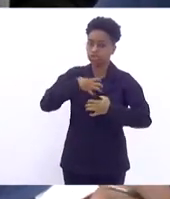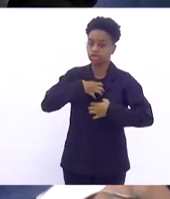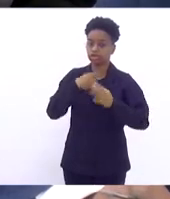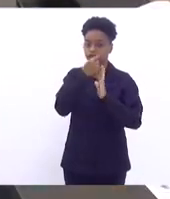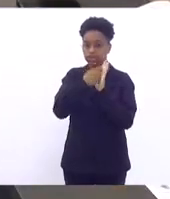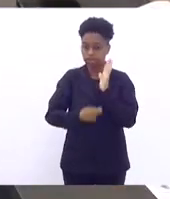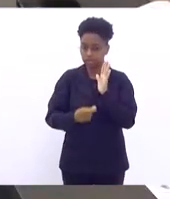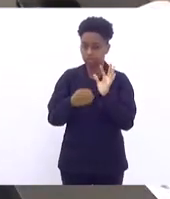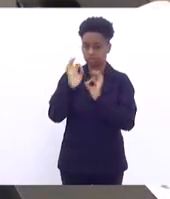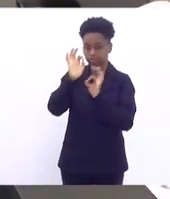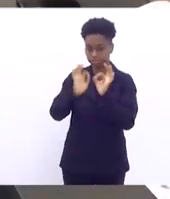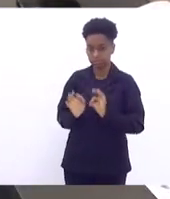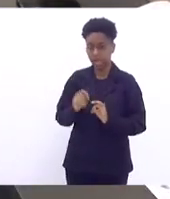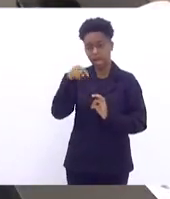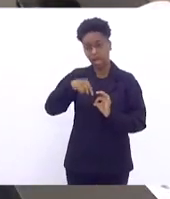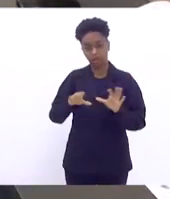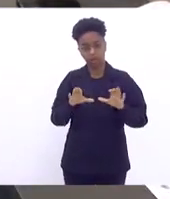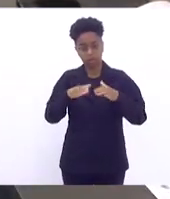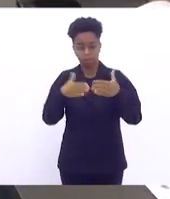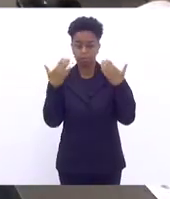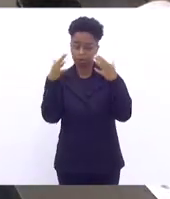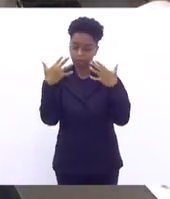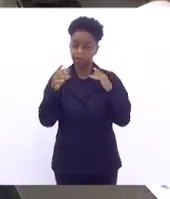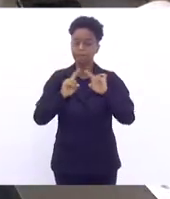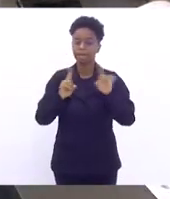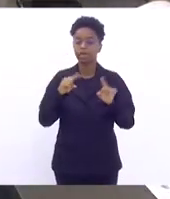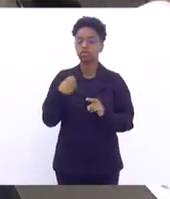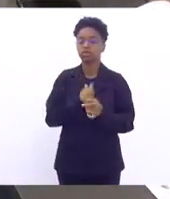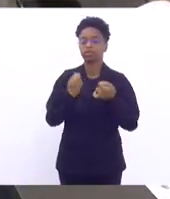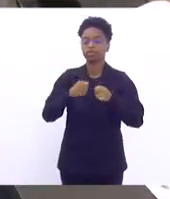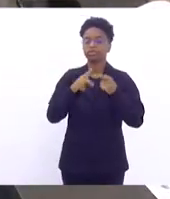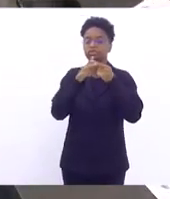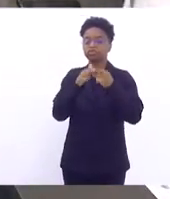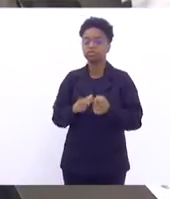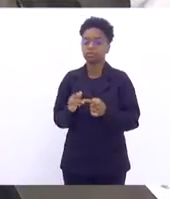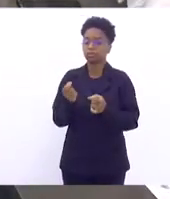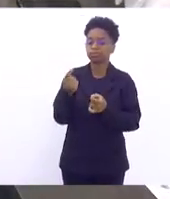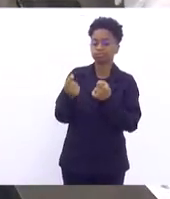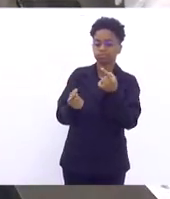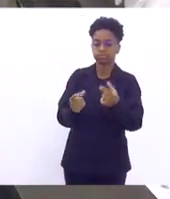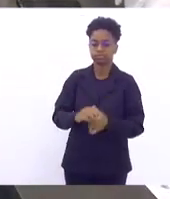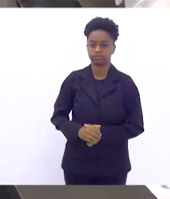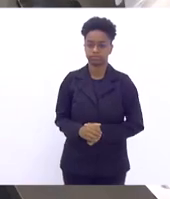Esse colégio já tá de parabéns Presidente a gente só precisa fazer um ajuste outro deputado